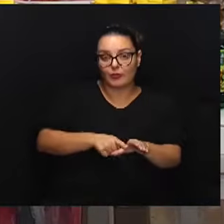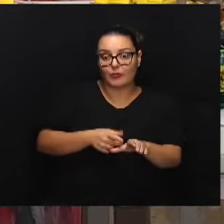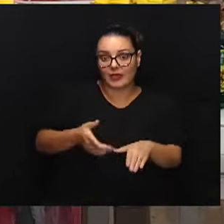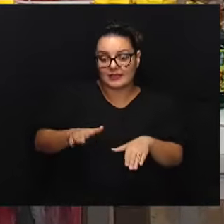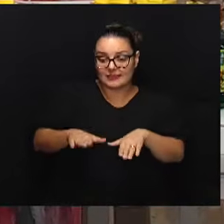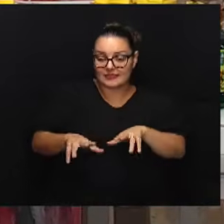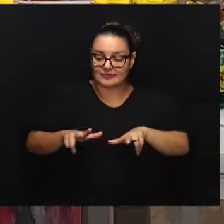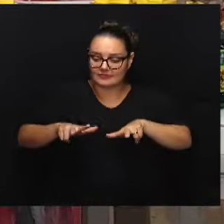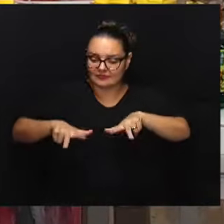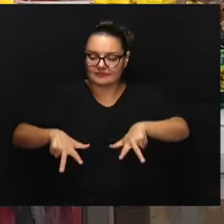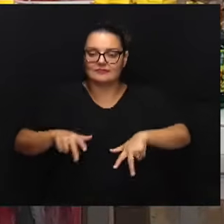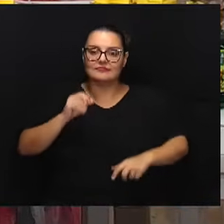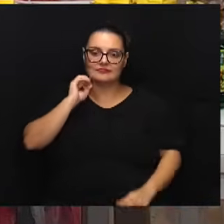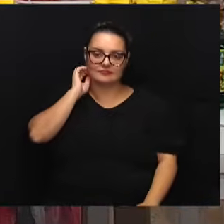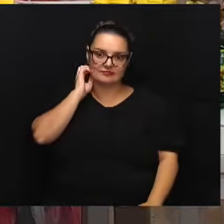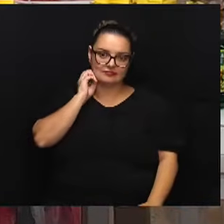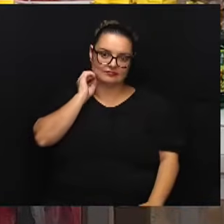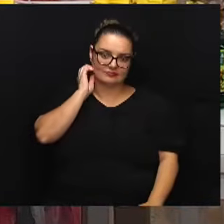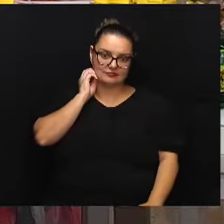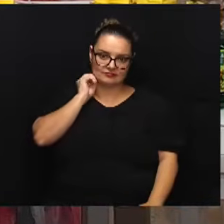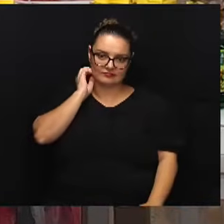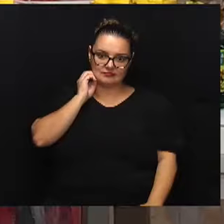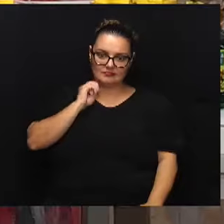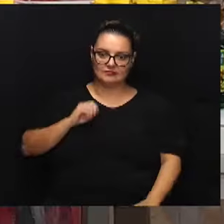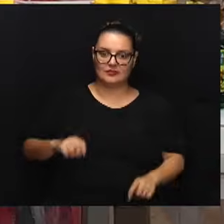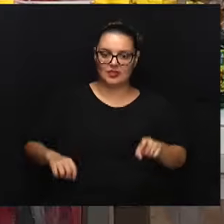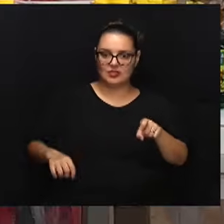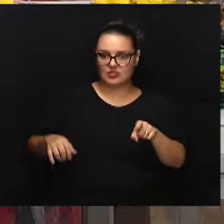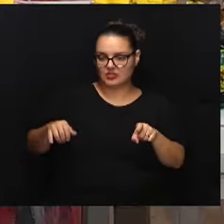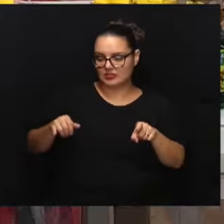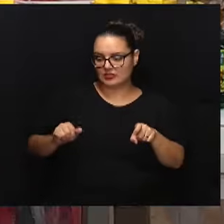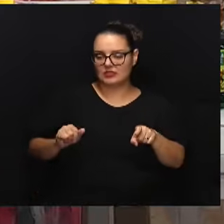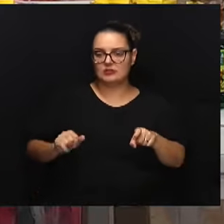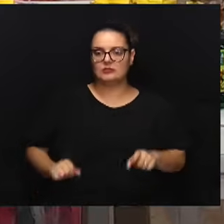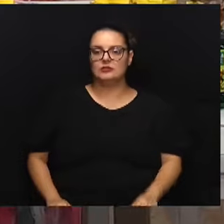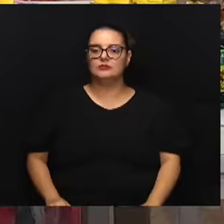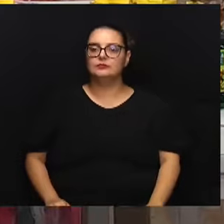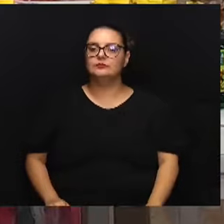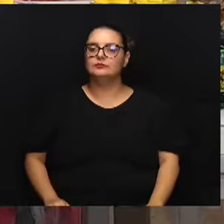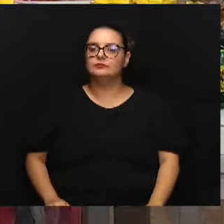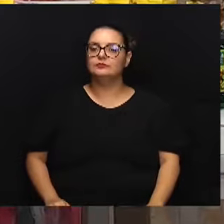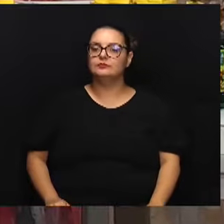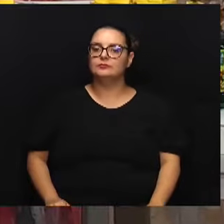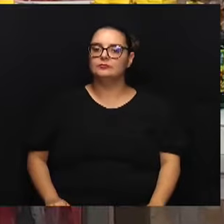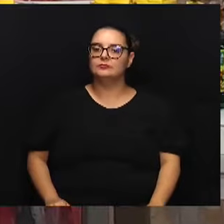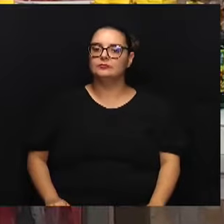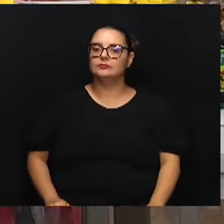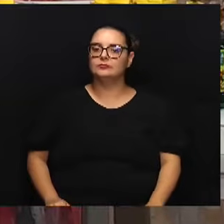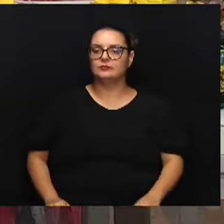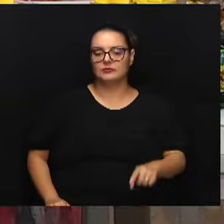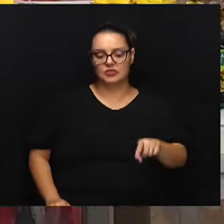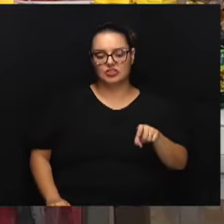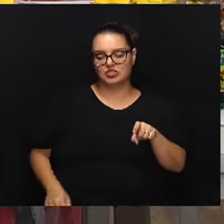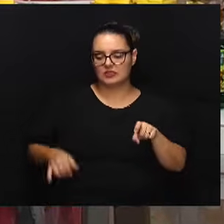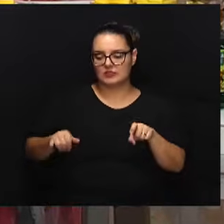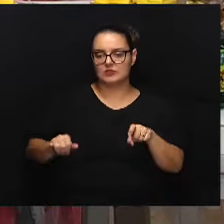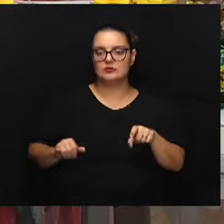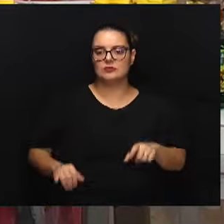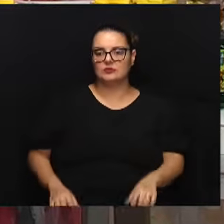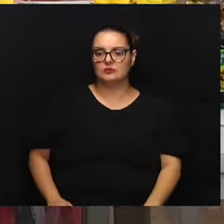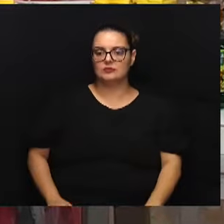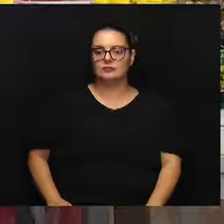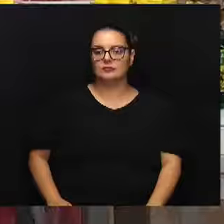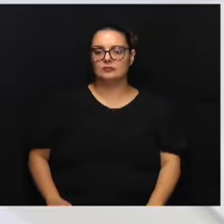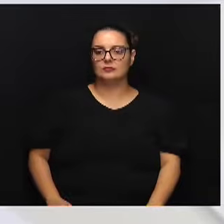pontos aqui, ó. Ponto X, ponto Y. Ó, X e Y. Certo? E